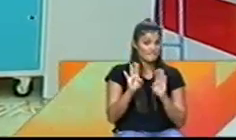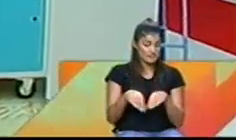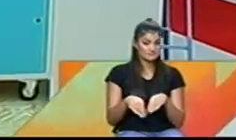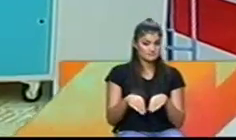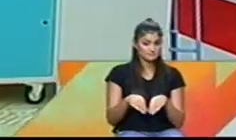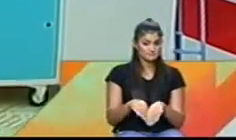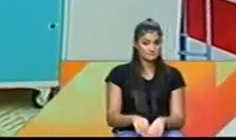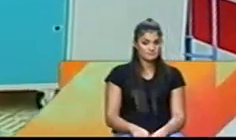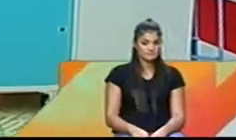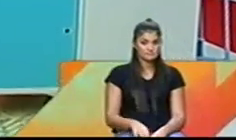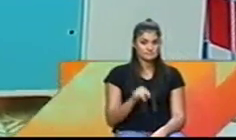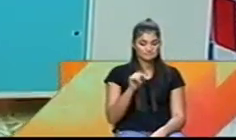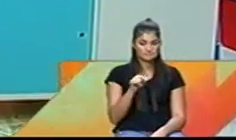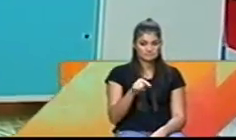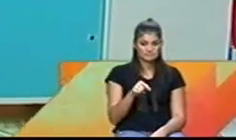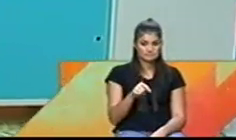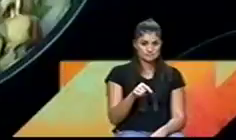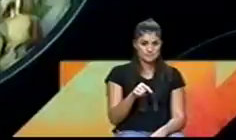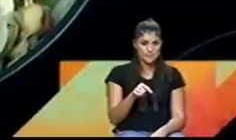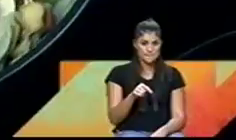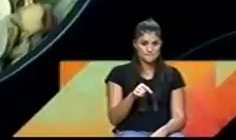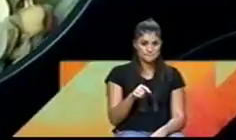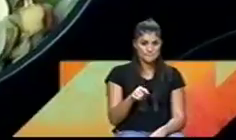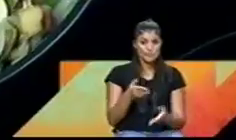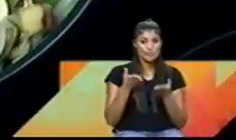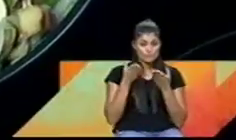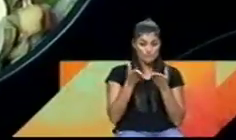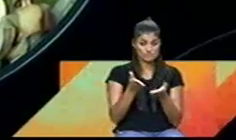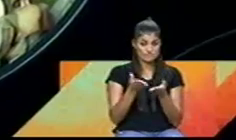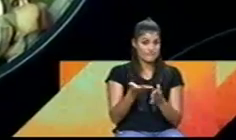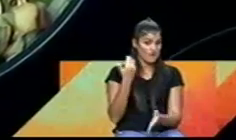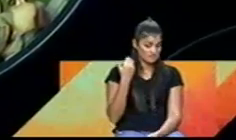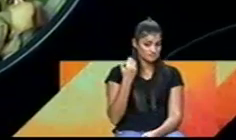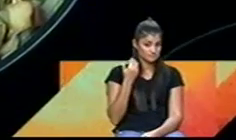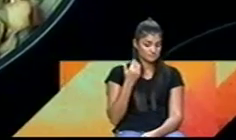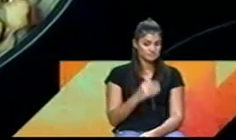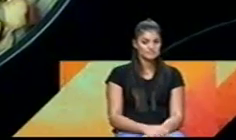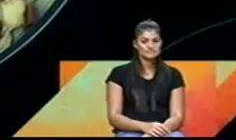e agora que é esta tarte de batata. Sim, vamos tirar então a vamos base tirar do forno, Sónia. Não te